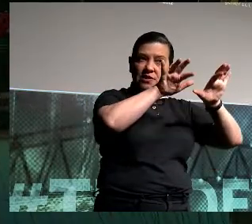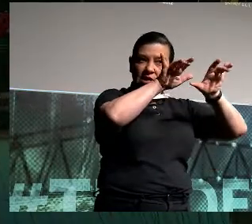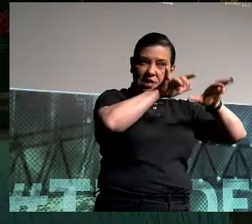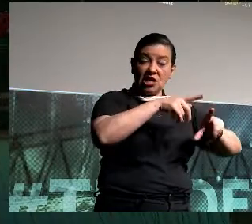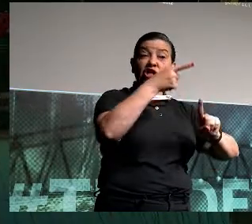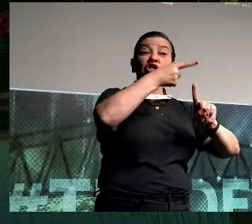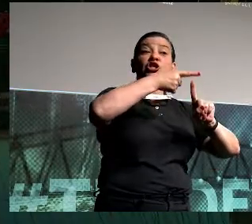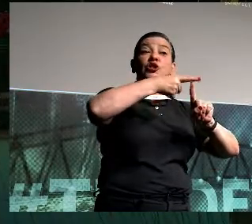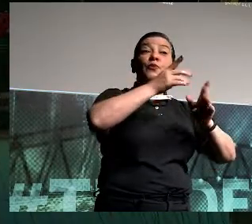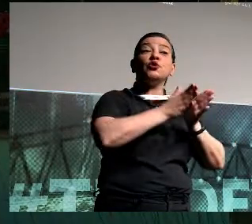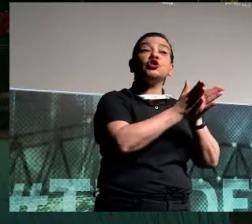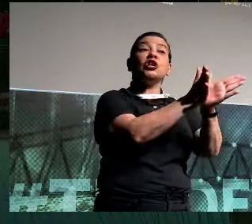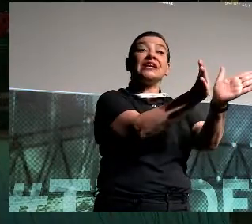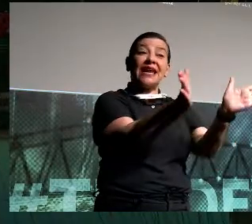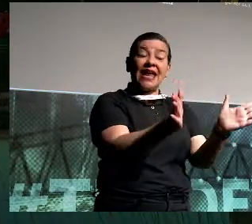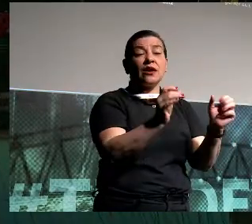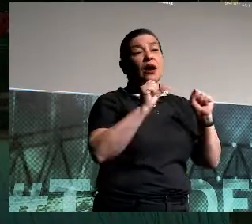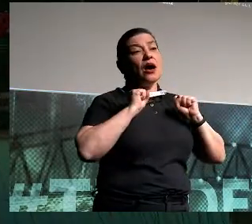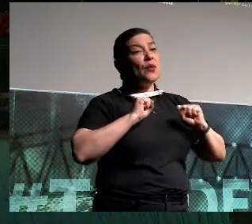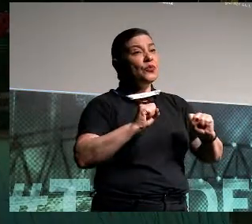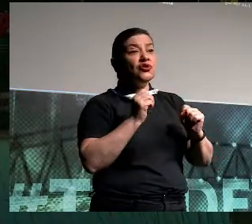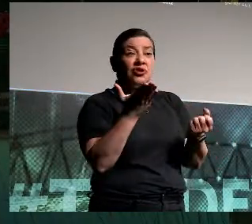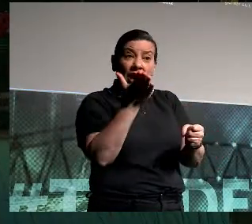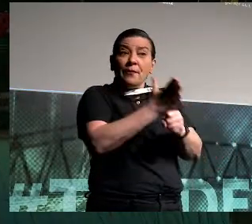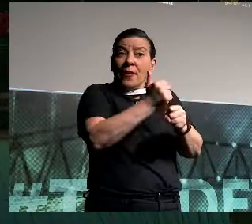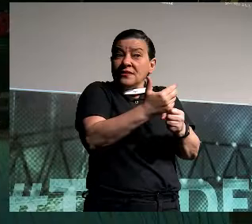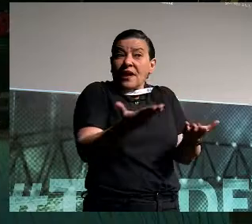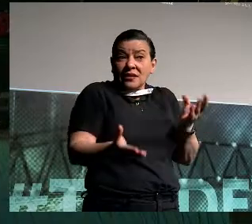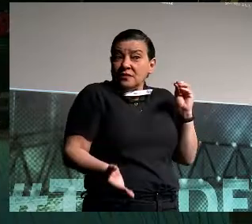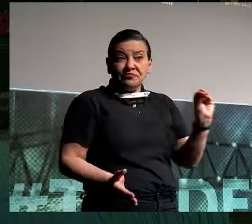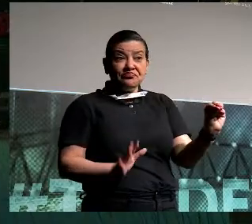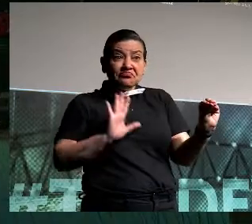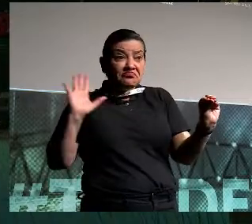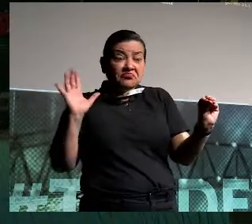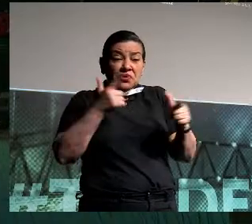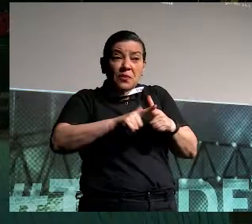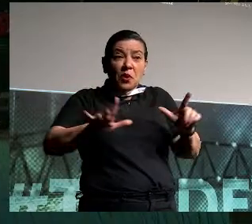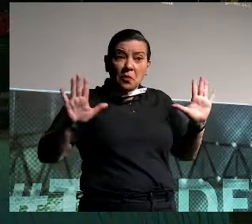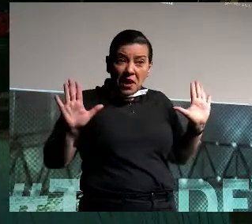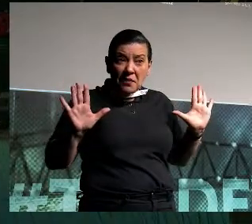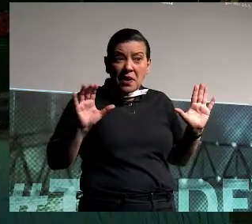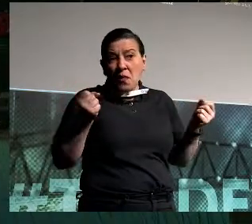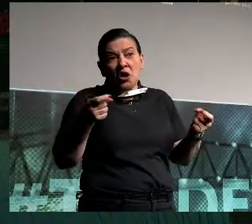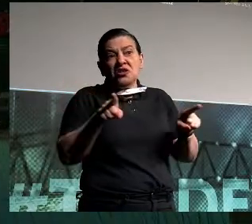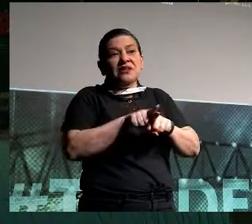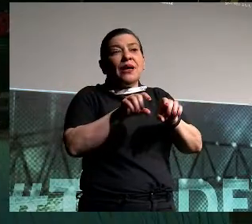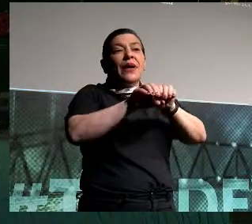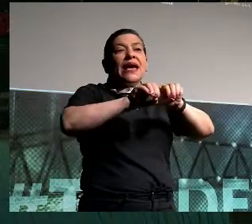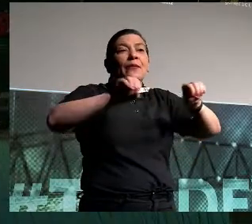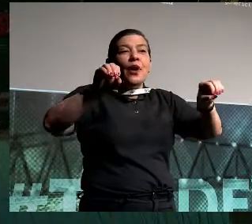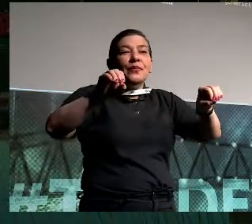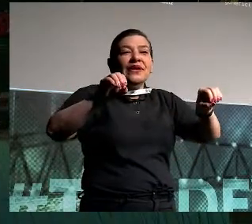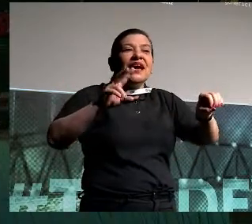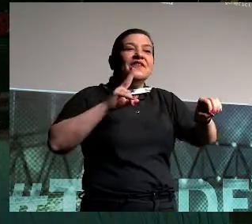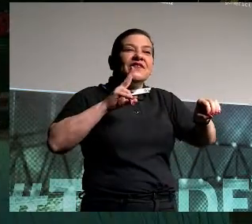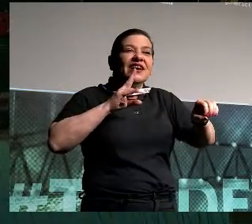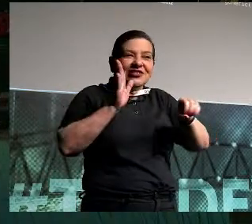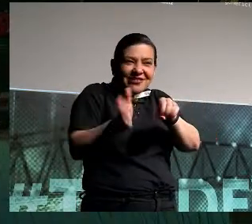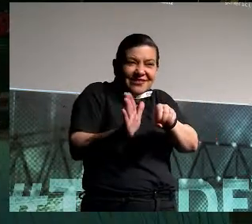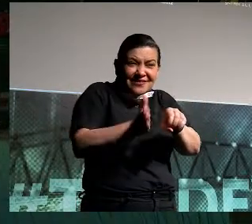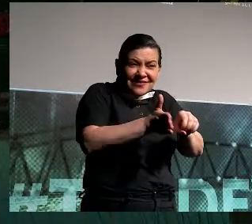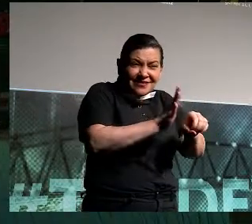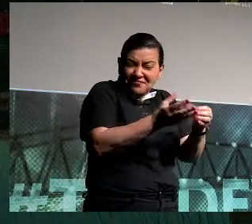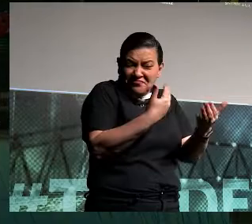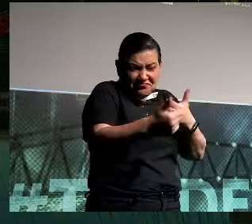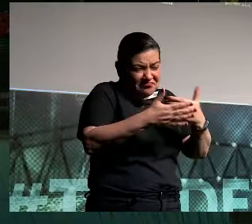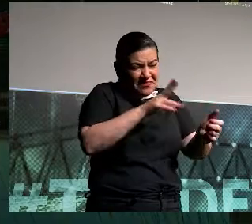tipo genérico, e aqui podia ser batata no nome desse negócio aqui, que não teria problema, podia ser abobrinha, e daí você vai passar esse tipo genérico